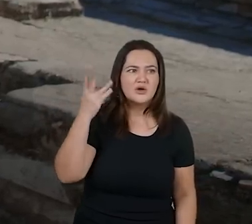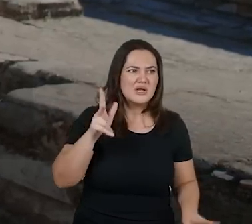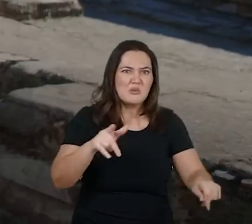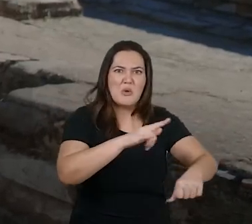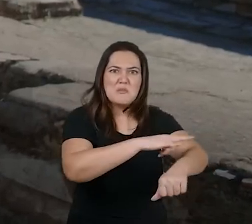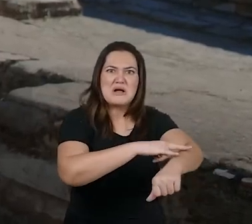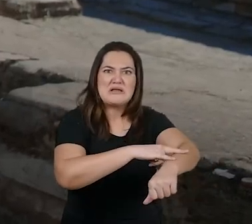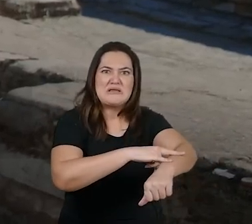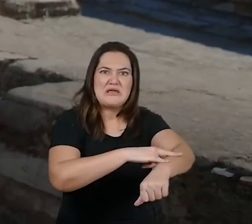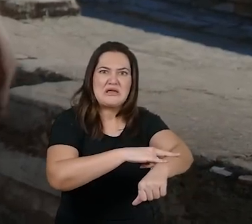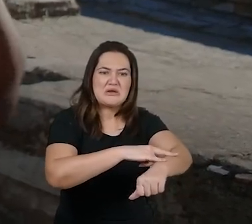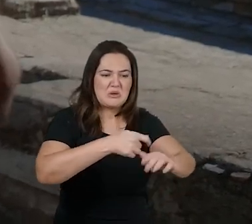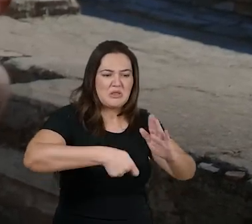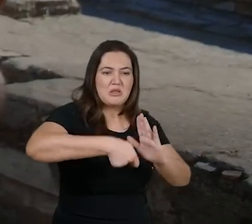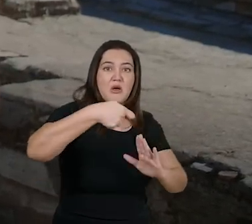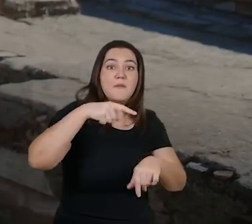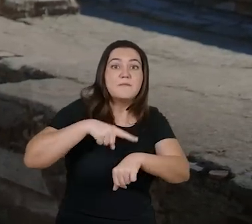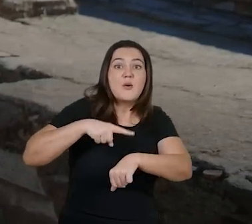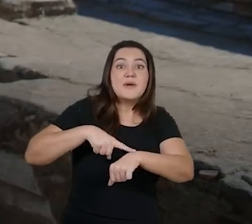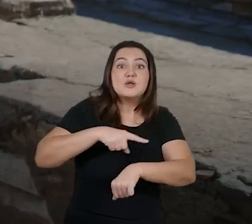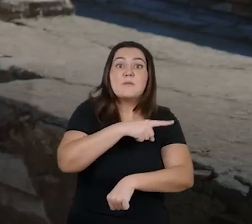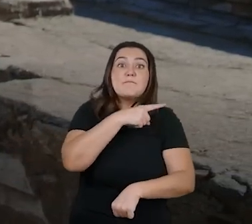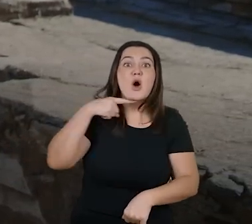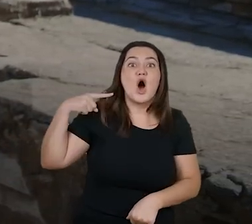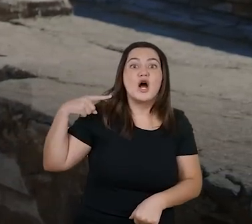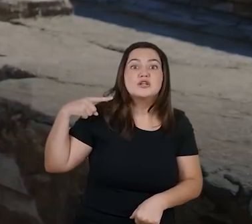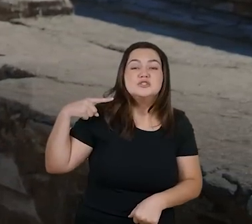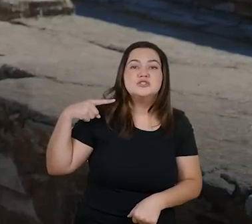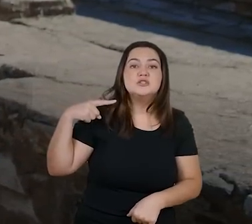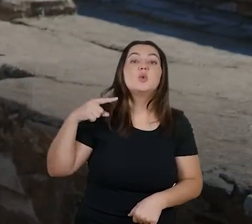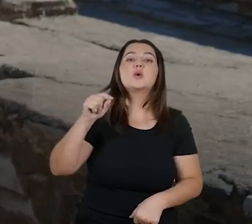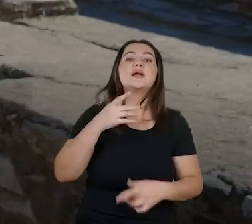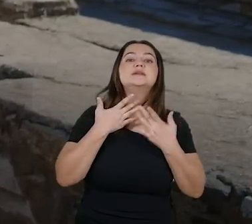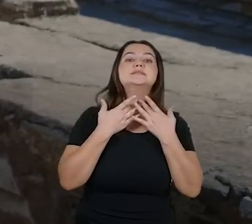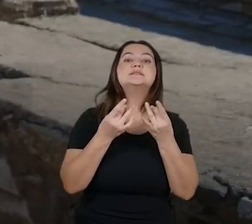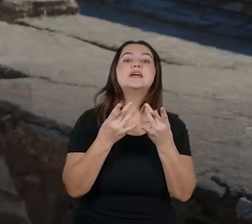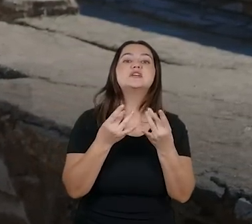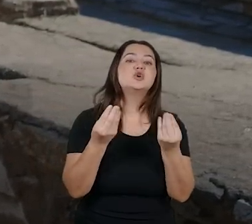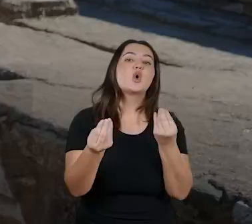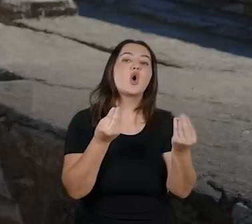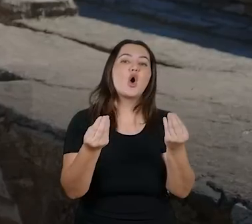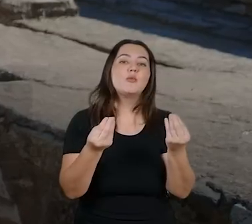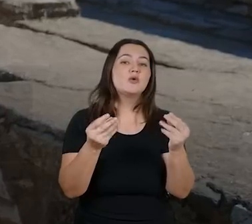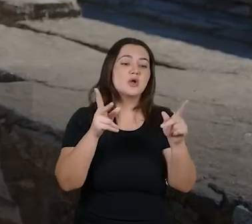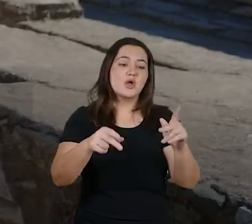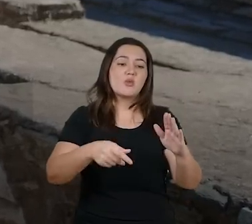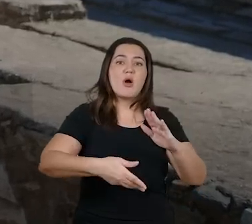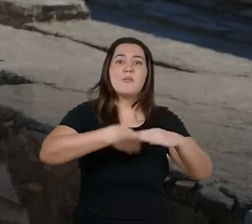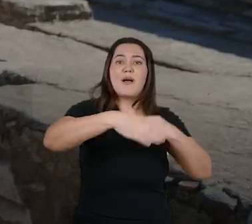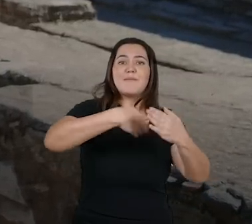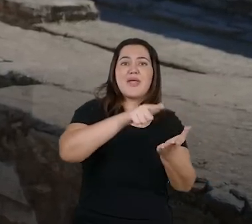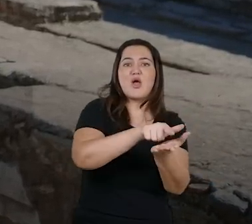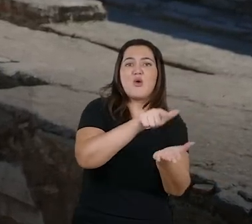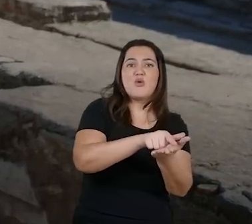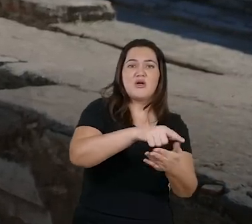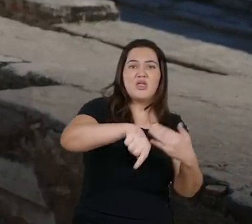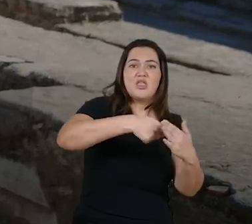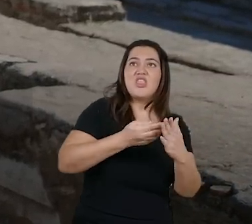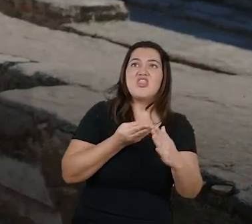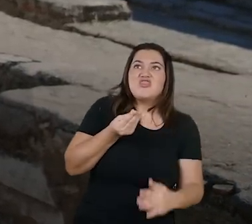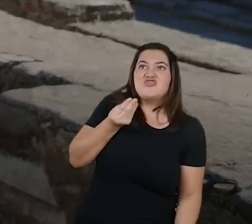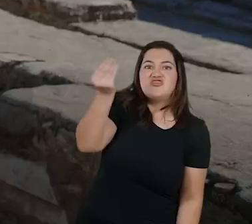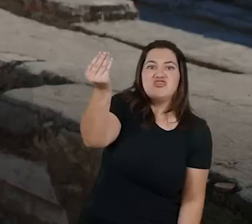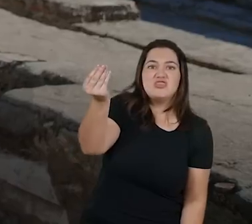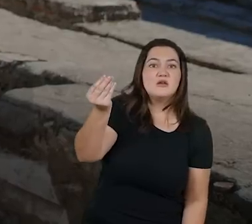no momento de maior dor e agonia, a sua sede saciada com um objeto trazido de um